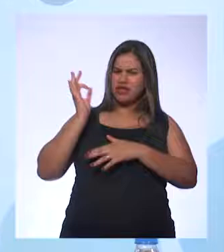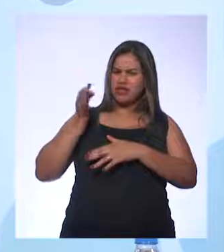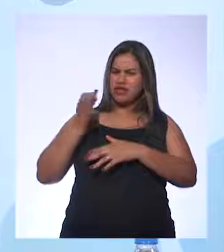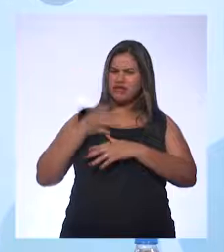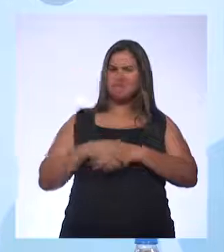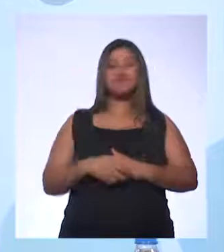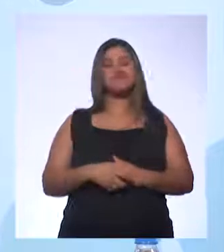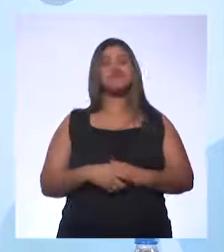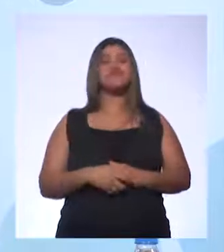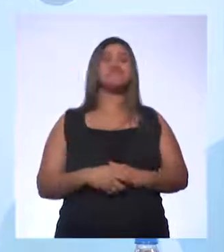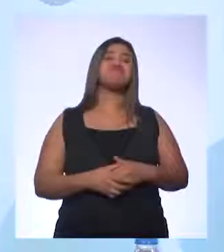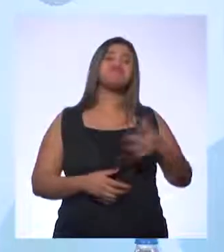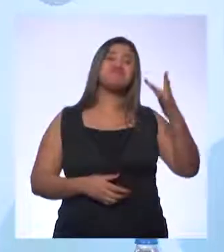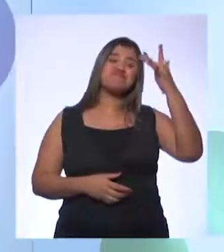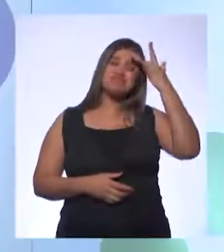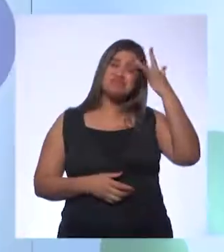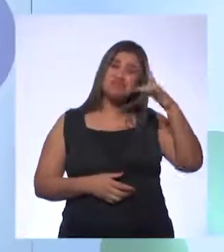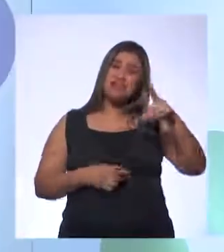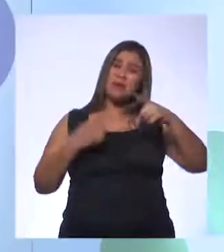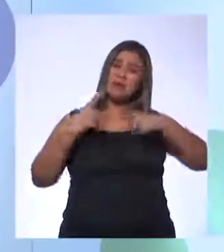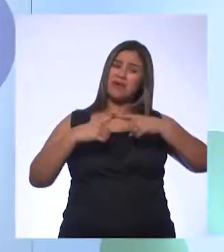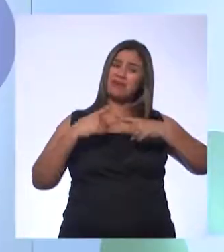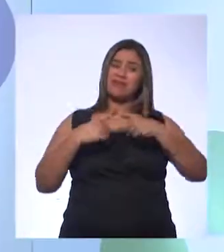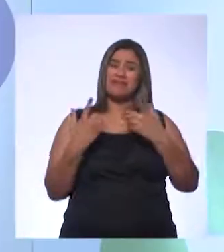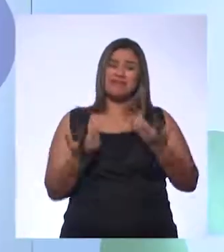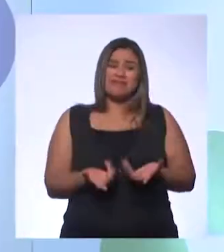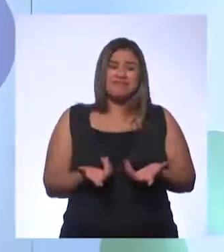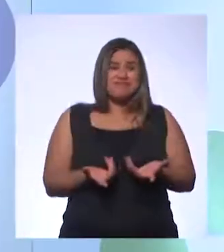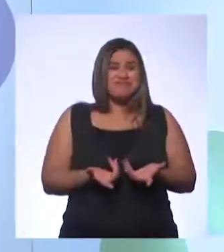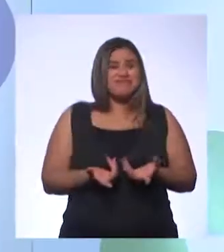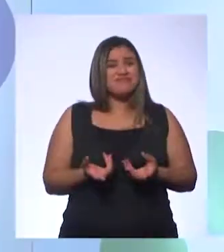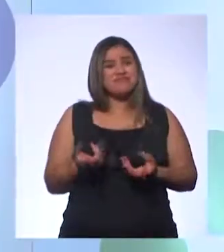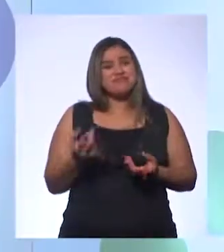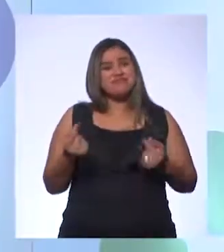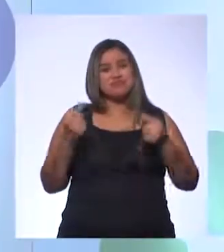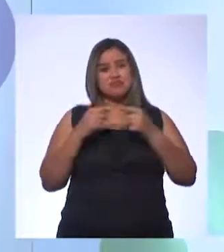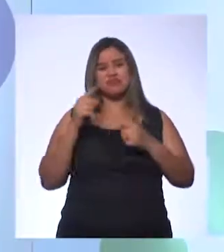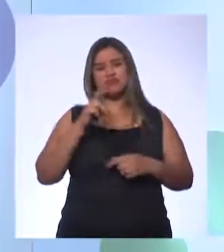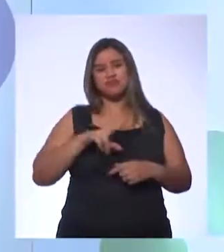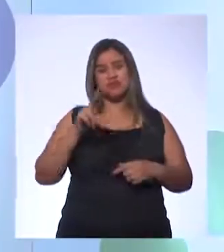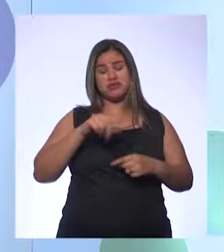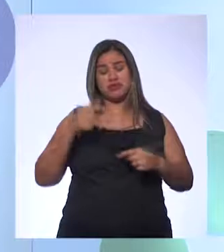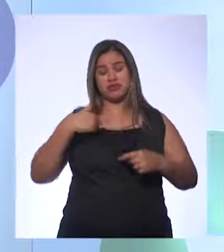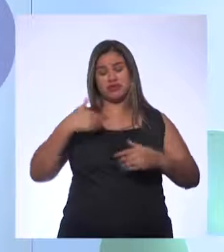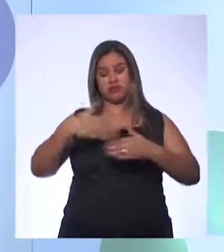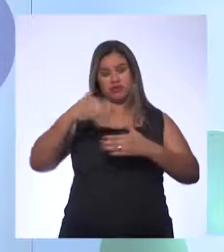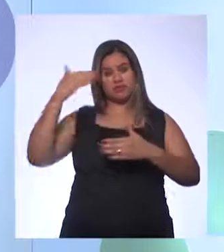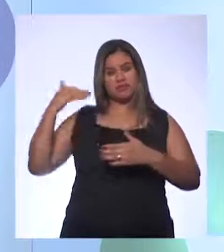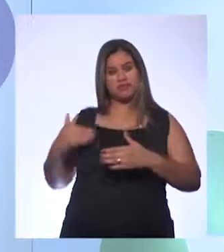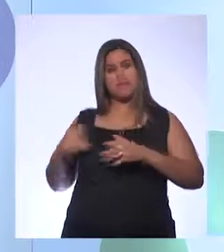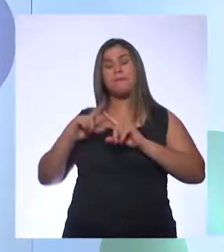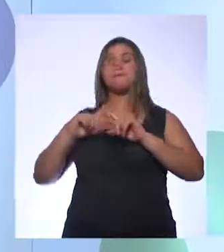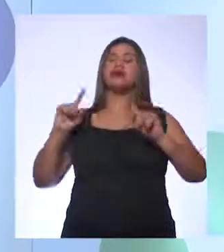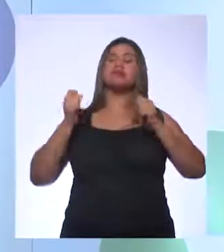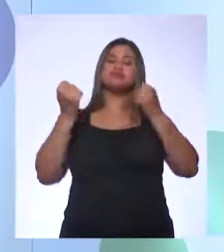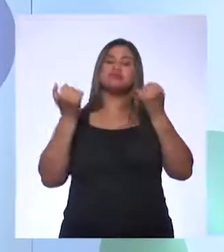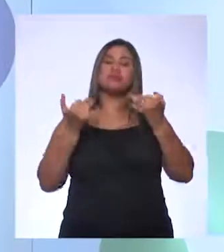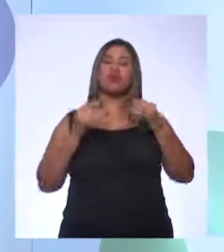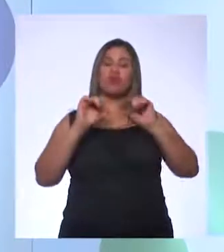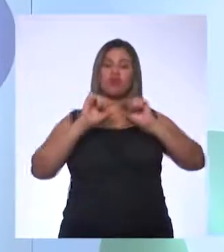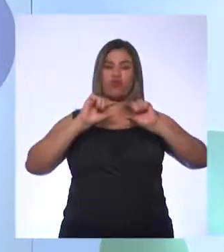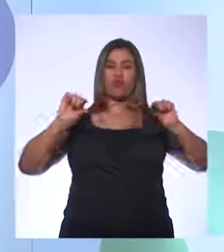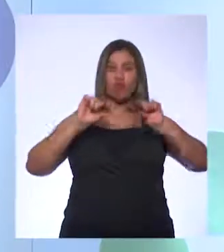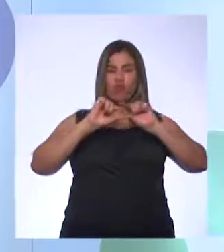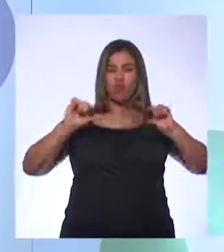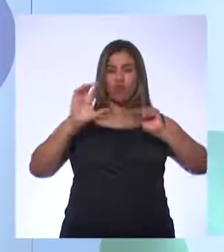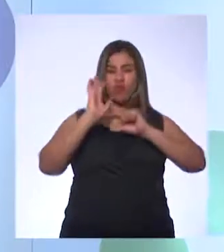no vídeo? Olha, assim? eu não sei porque eu não testei enquanto usuário. Eu estava desse lado, né? Mas pelo que me falaram, aparece no vídeo.